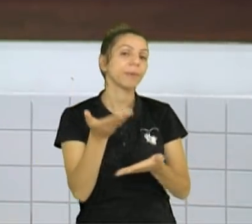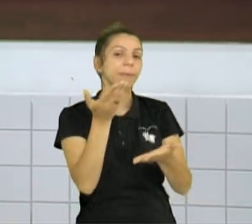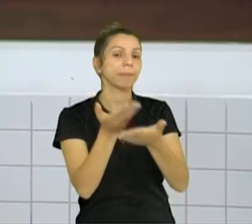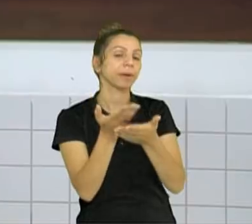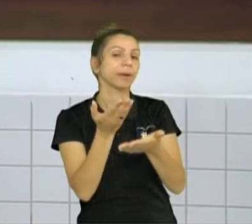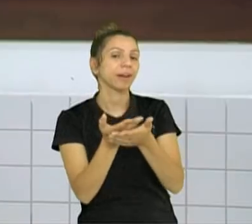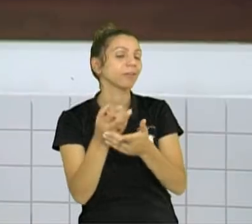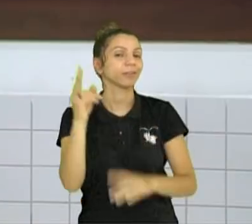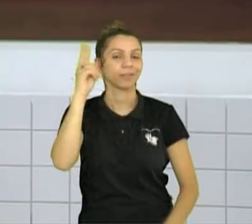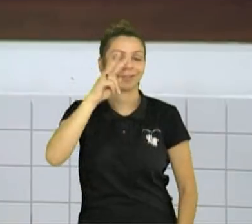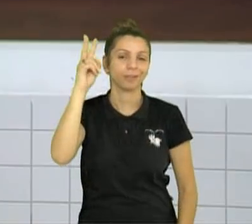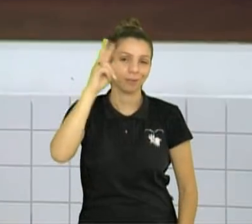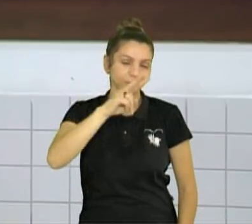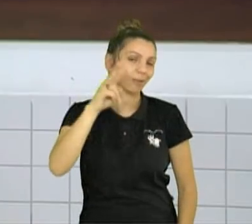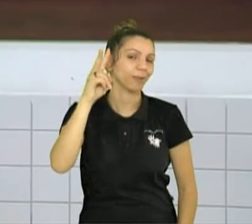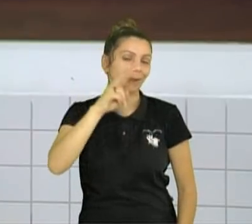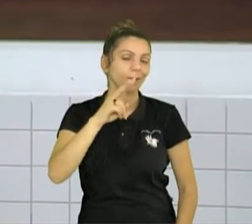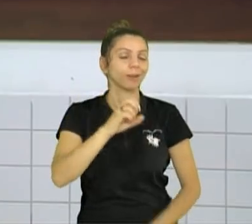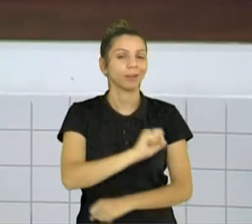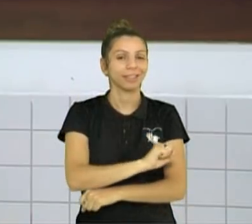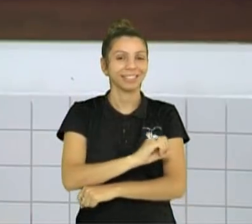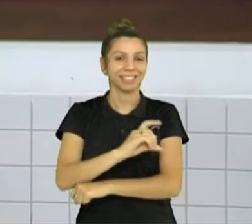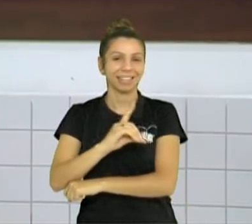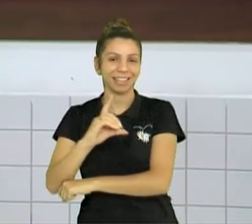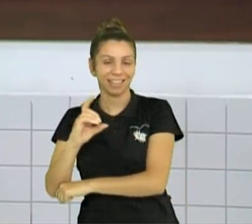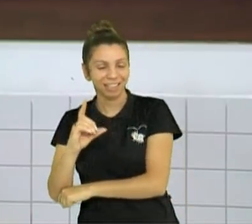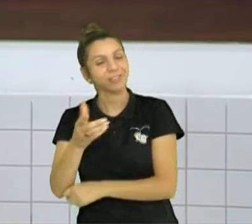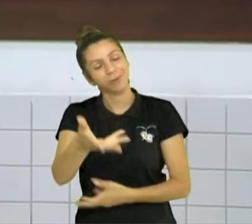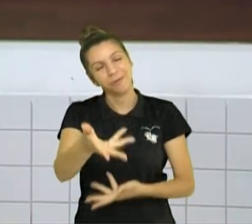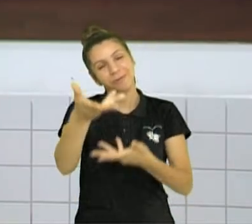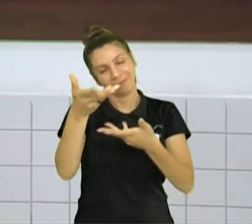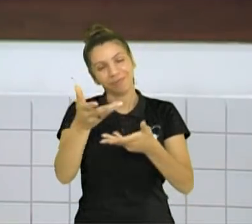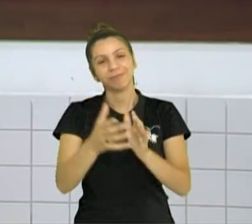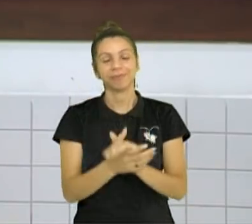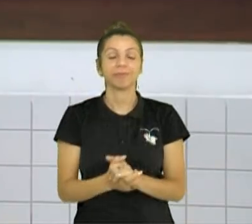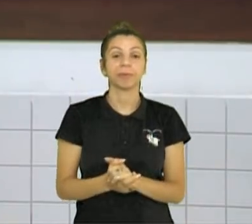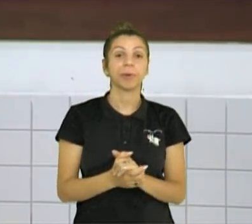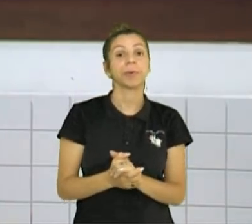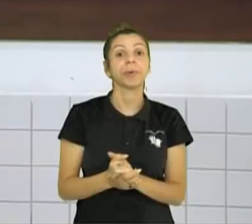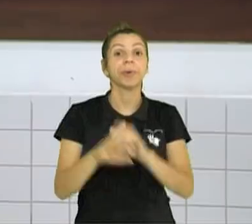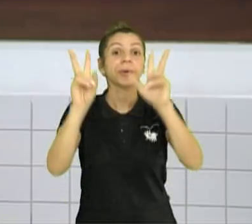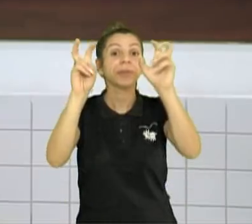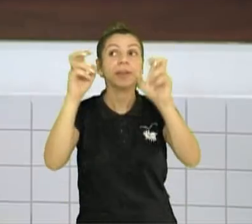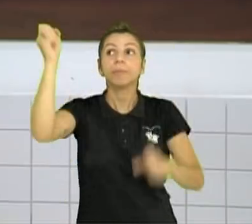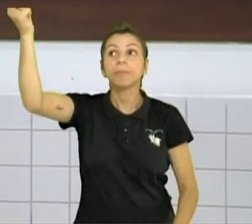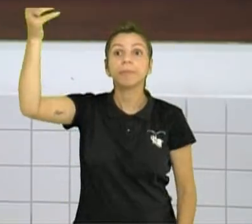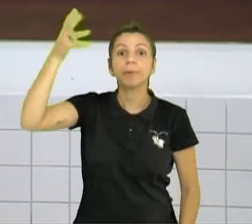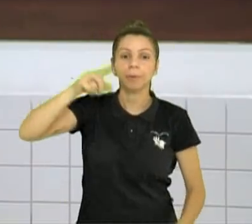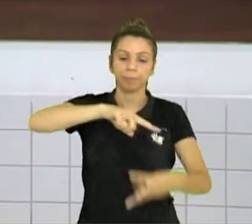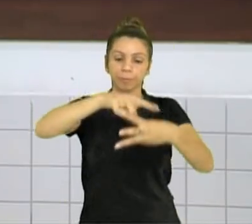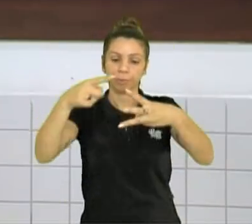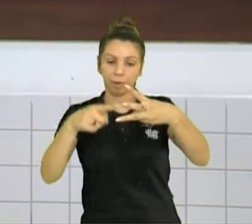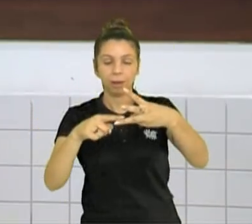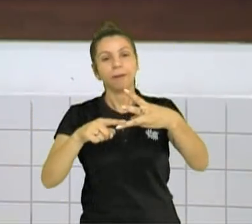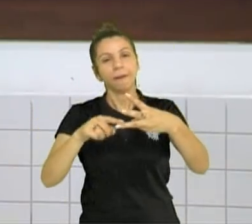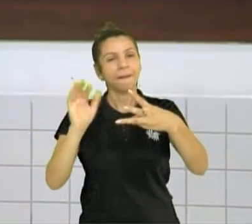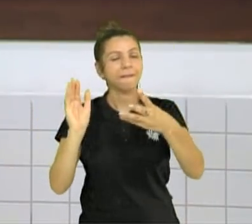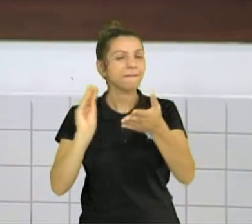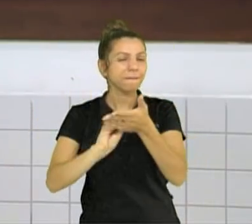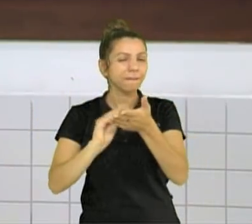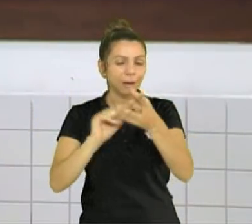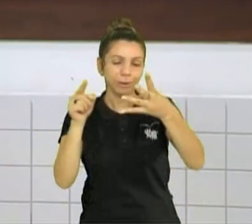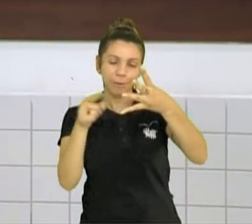aula de História em nome da Secretaria de Educação. Nosso tema é Iluminismo, já estamos numa trilogia, ainda vamos ter mais uma ainda para